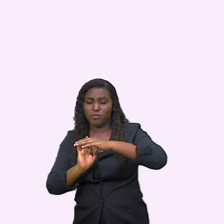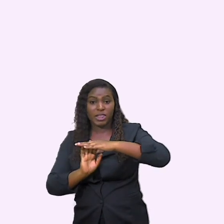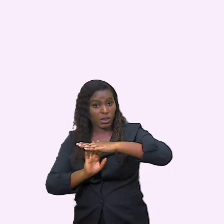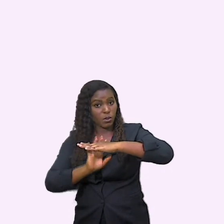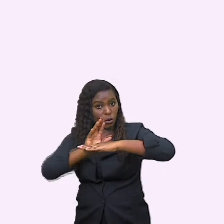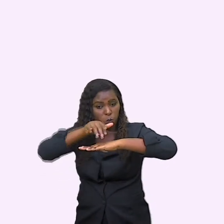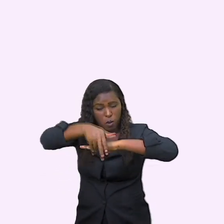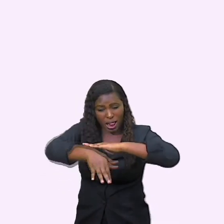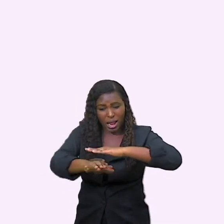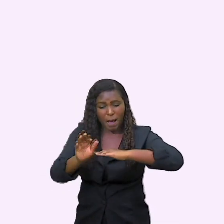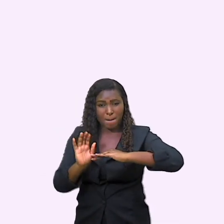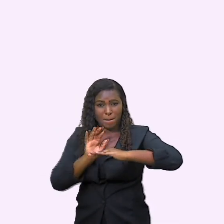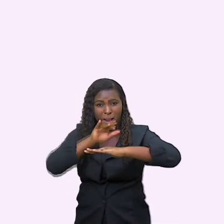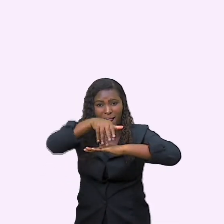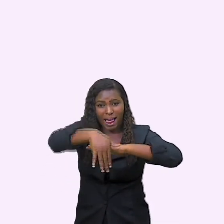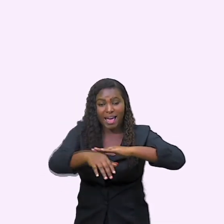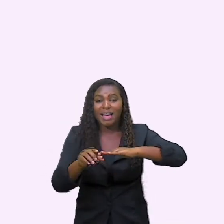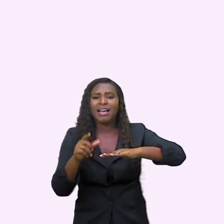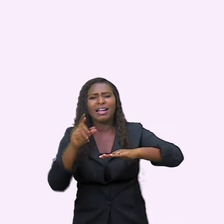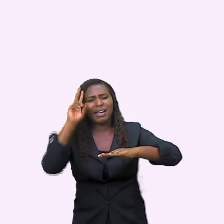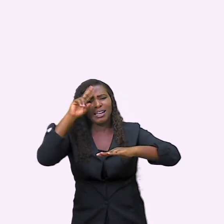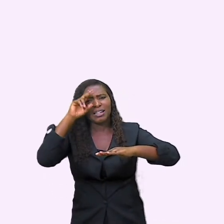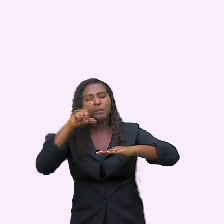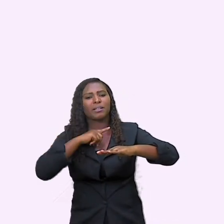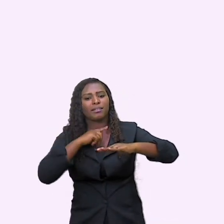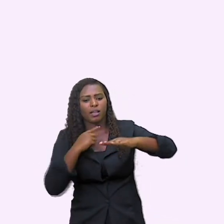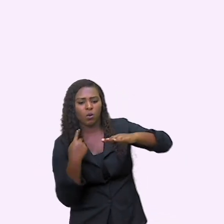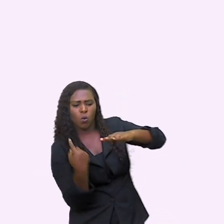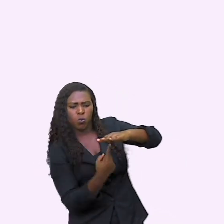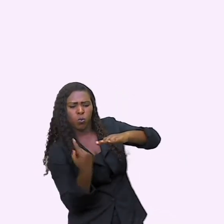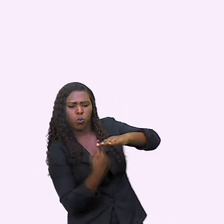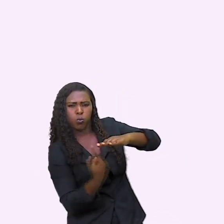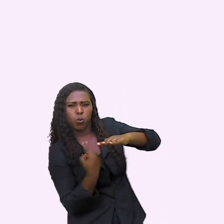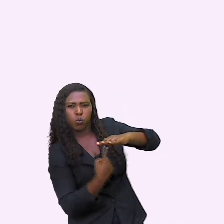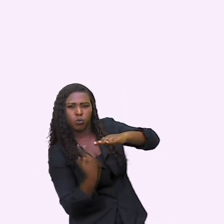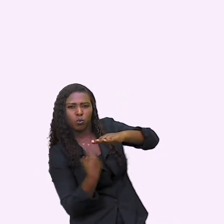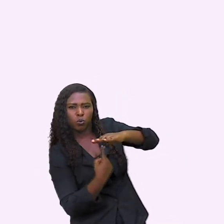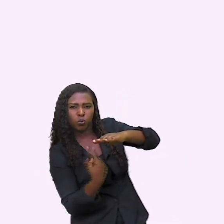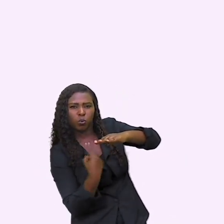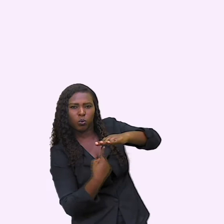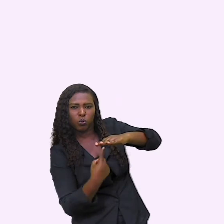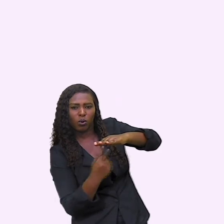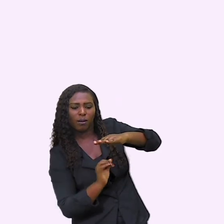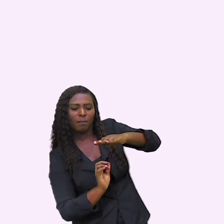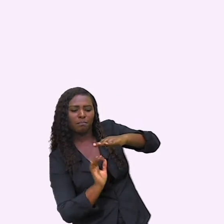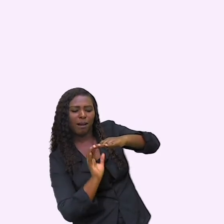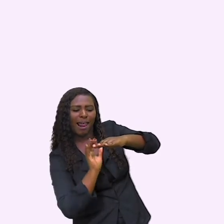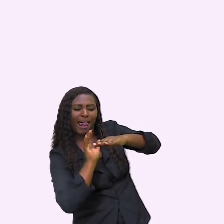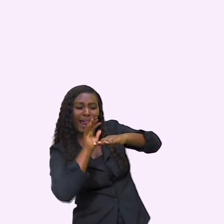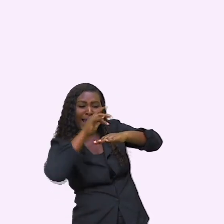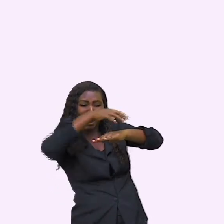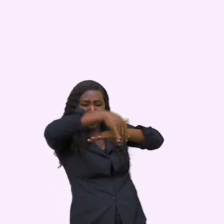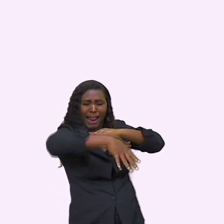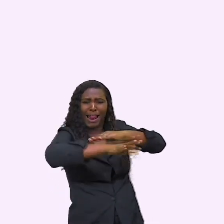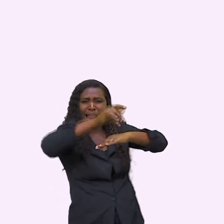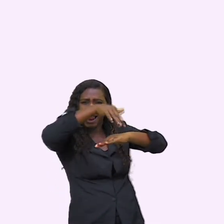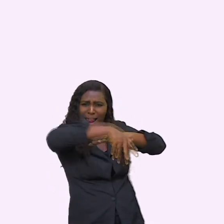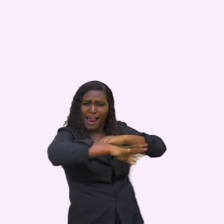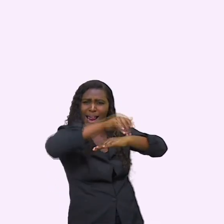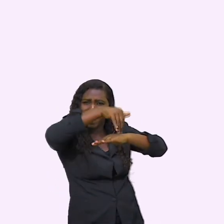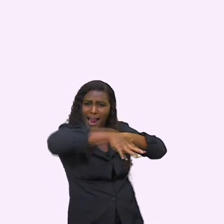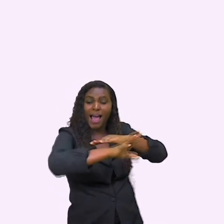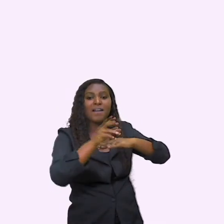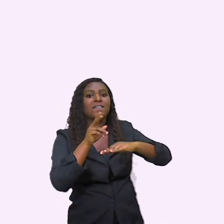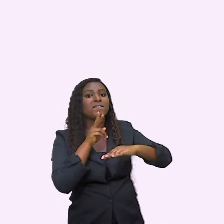esse vapor vai aumentar as turbinas nas usinas, provocando assim o acionamento